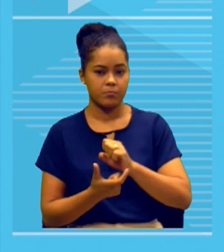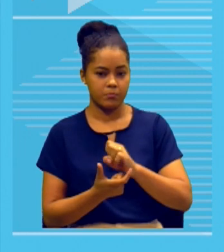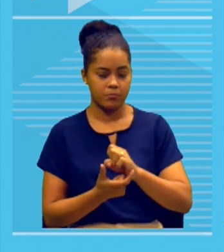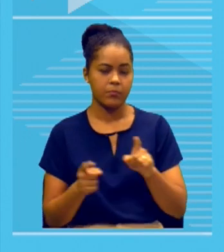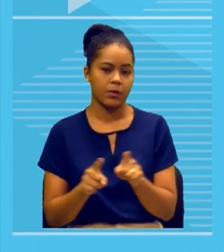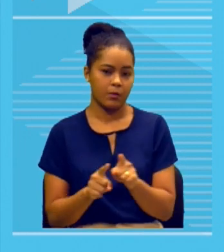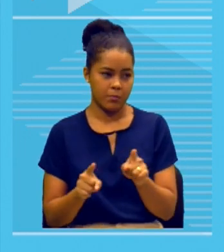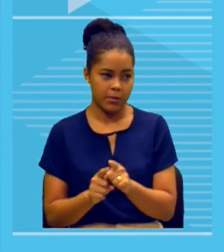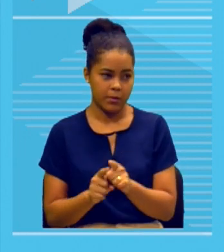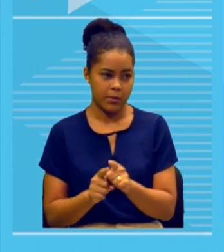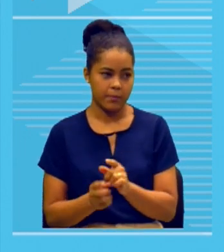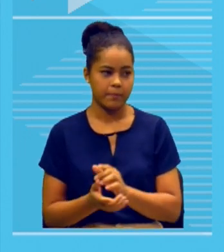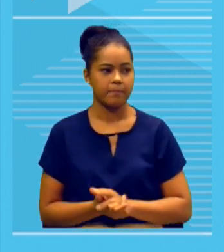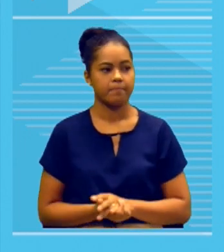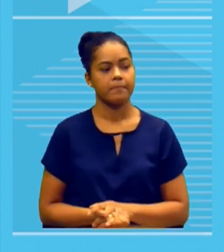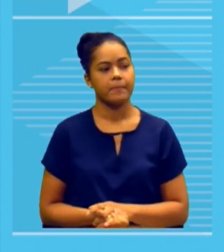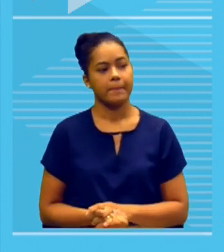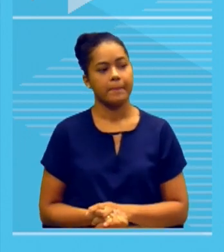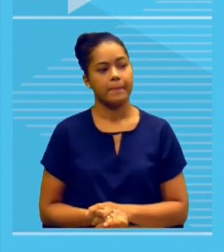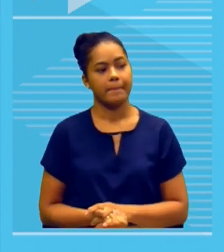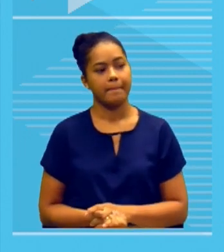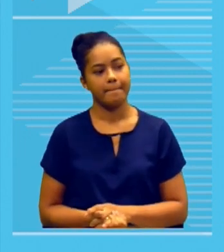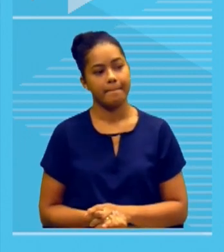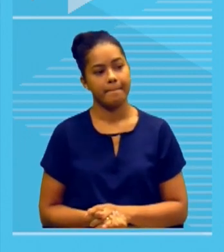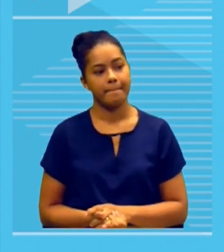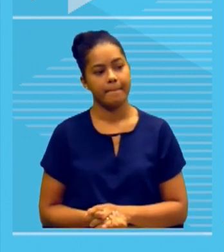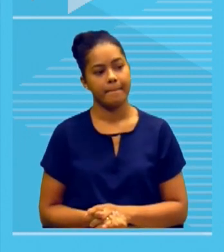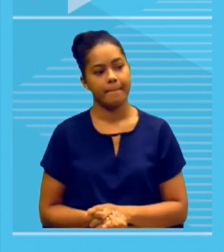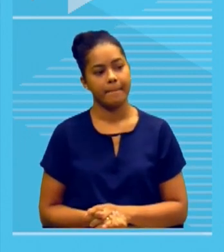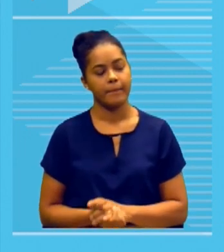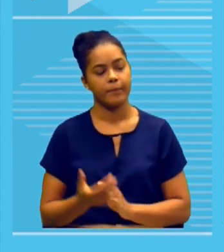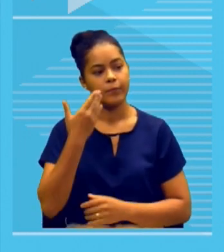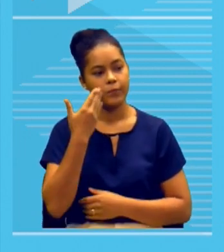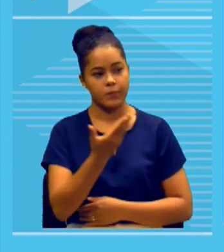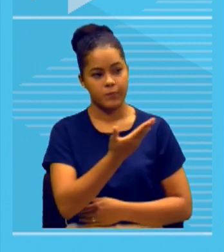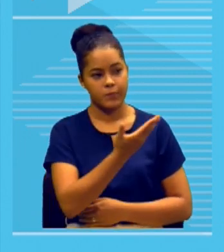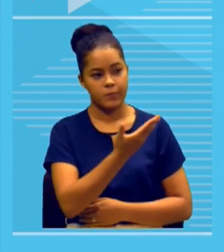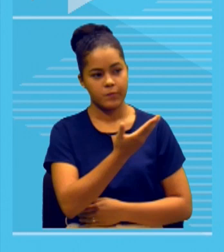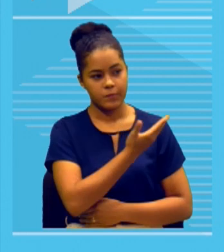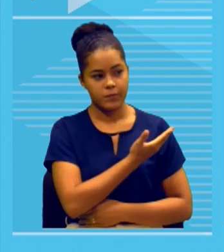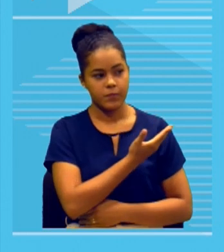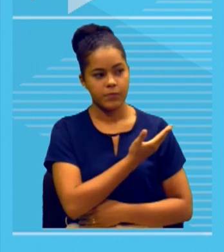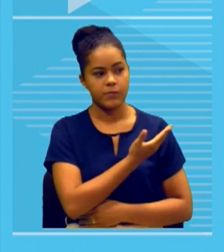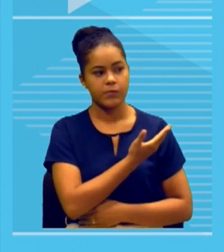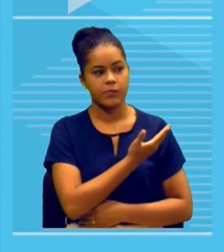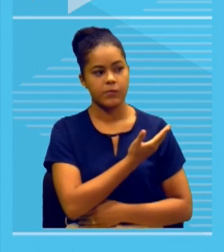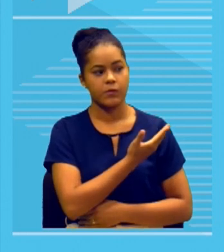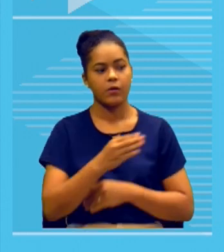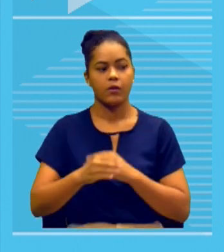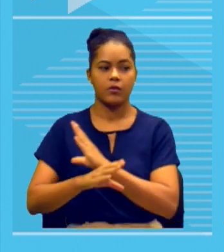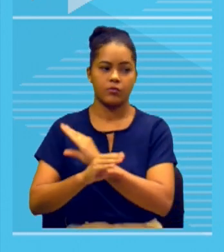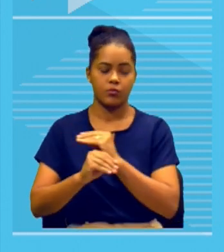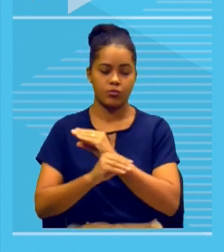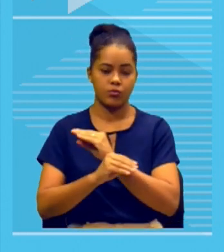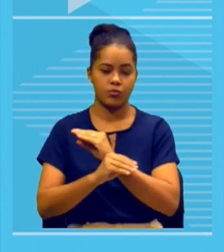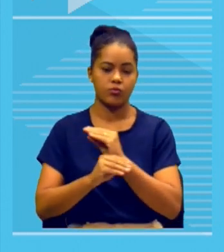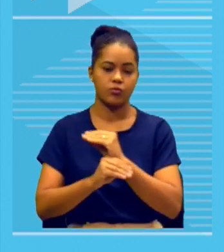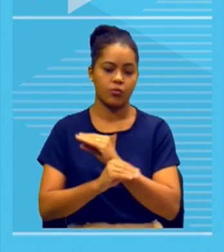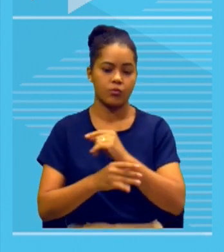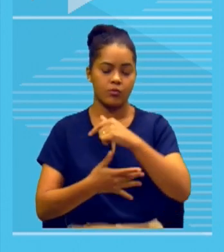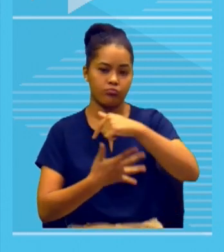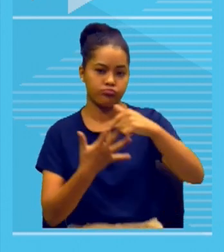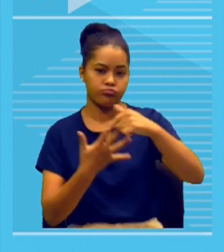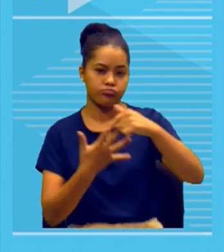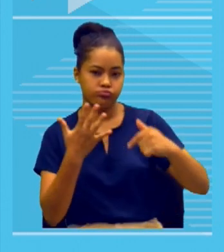conjunções subordinativas que são todas estas aqui elas vão